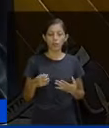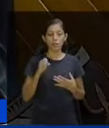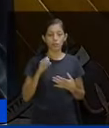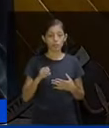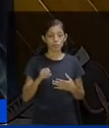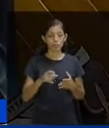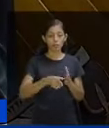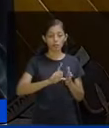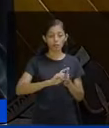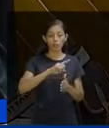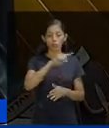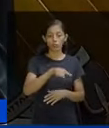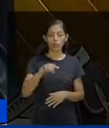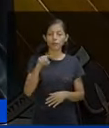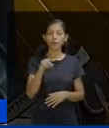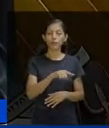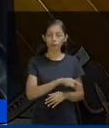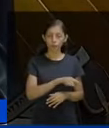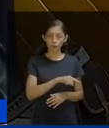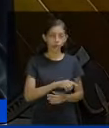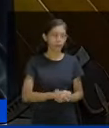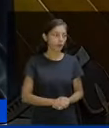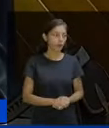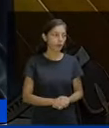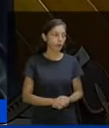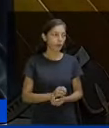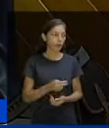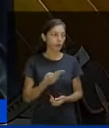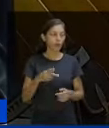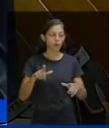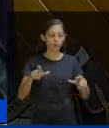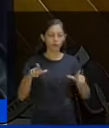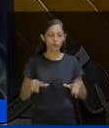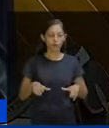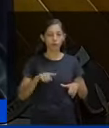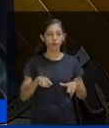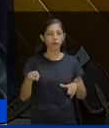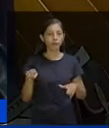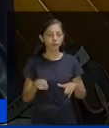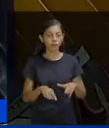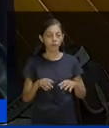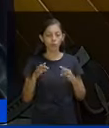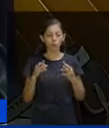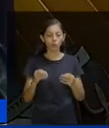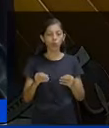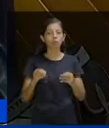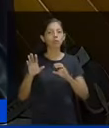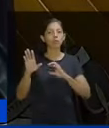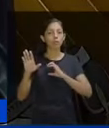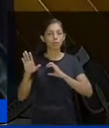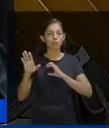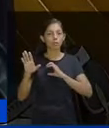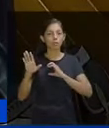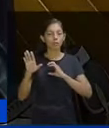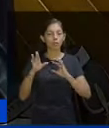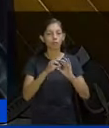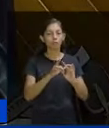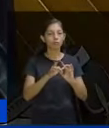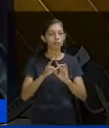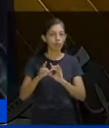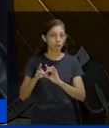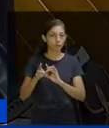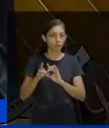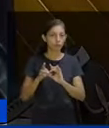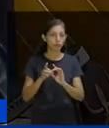e a cassação de diplomas ou mandatos de todas as candidatas e candidatos a ele vinculados somente